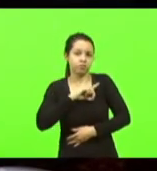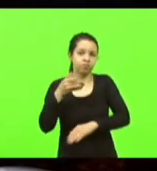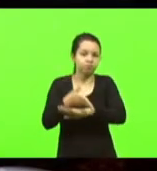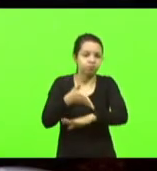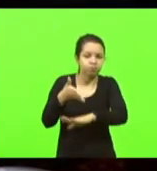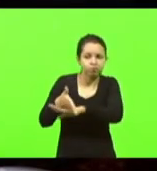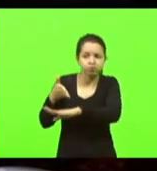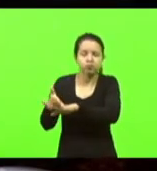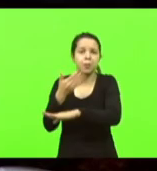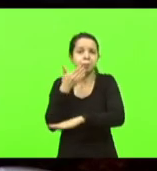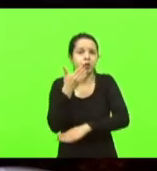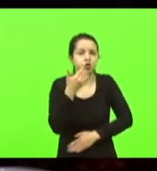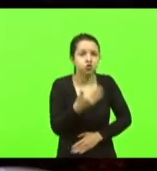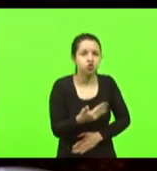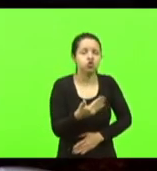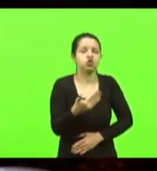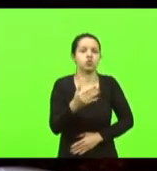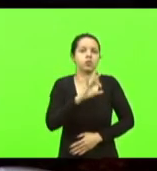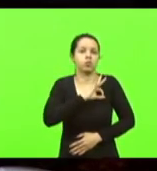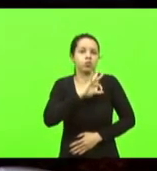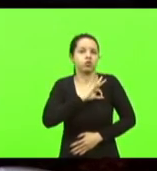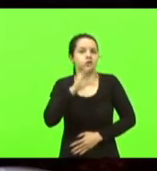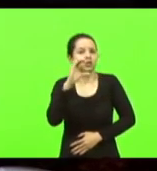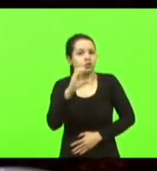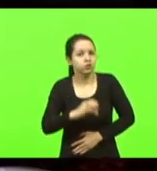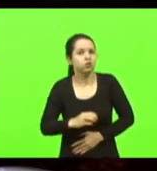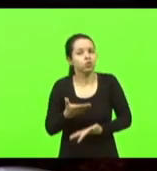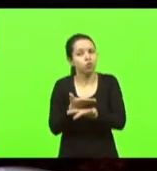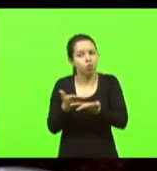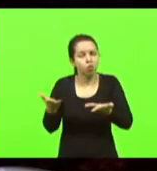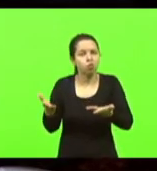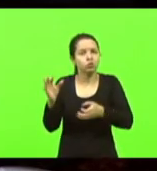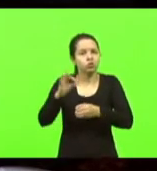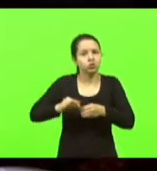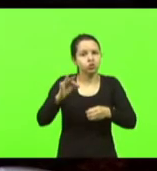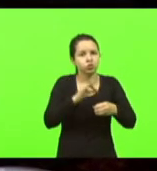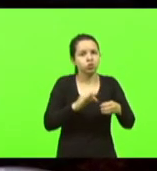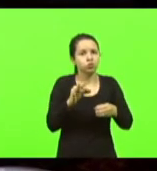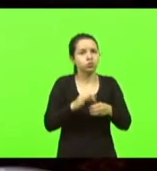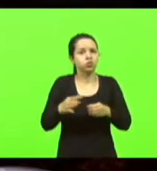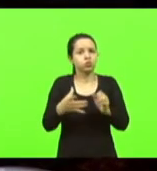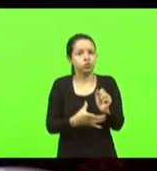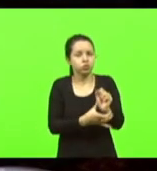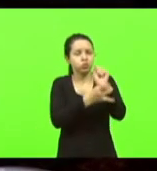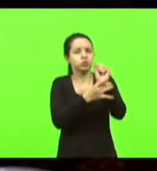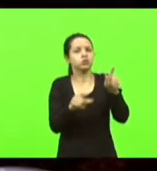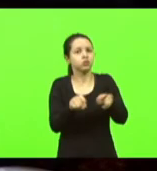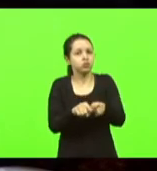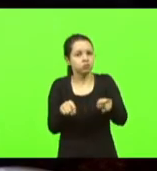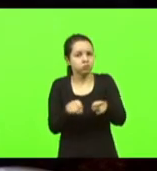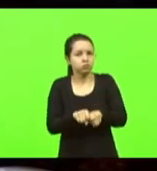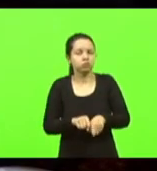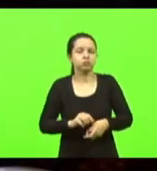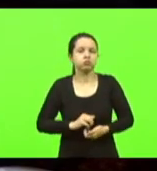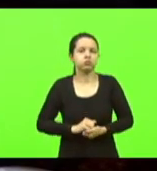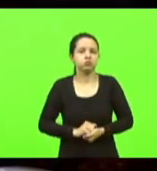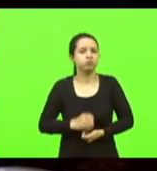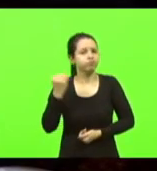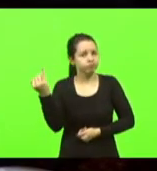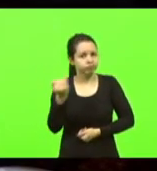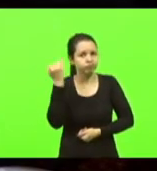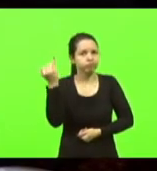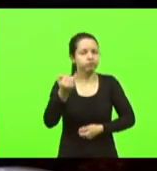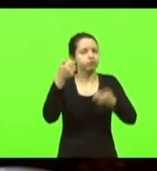casa pedindo pela Polícia Civil e os demais instituições de segurança e é importante